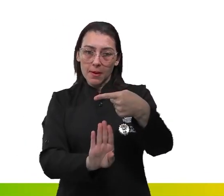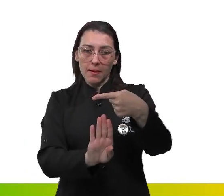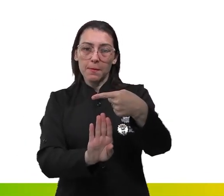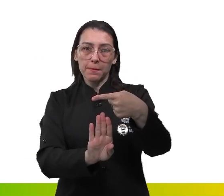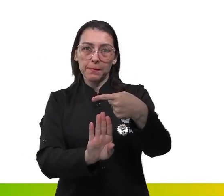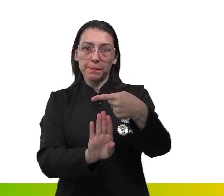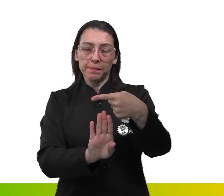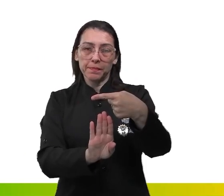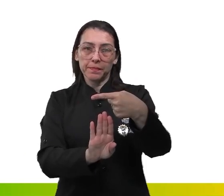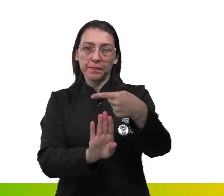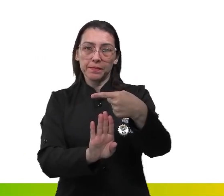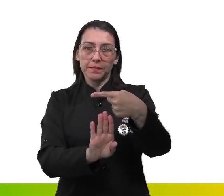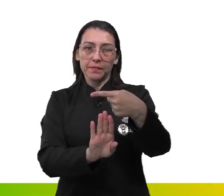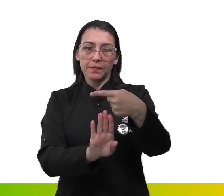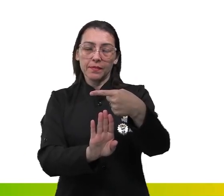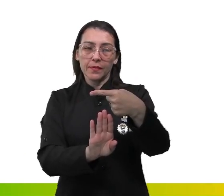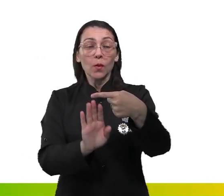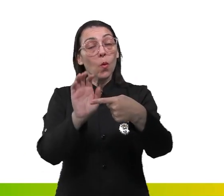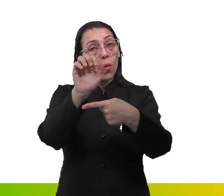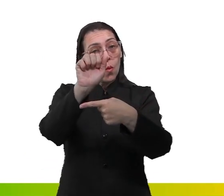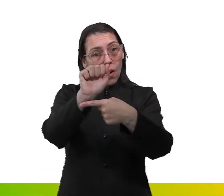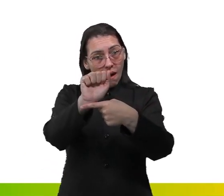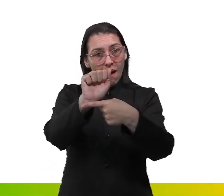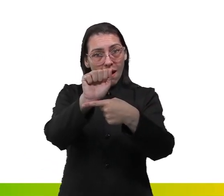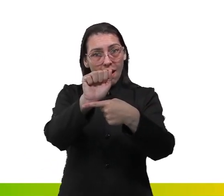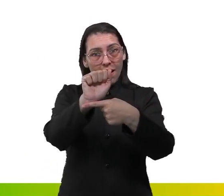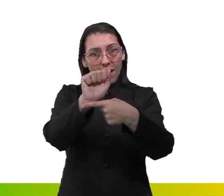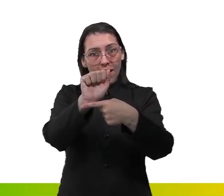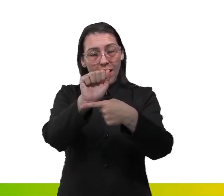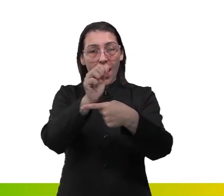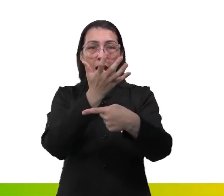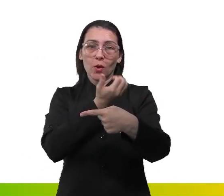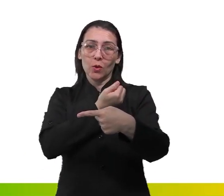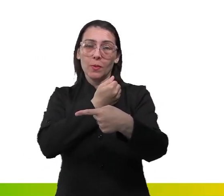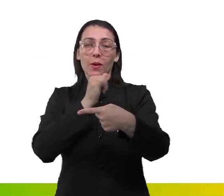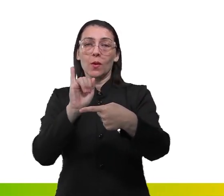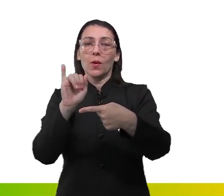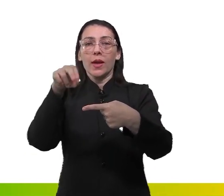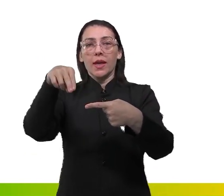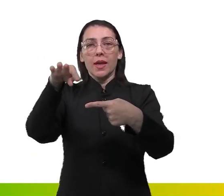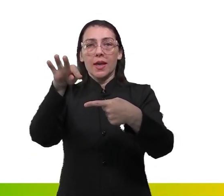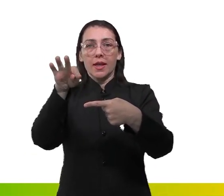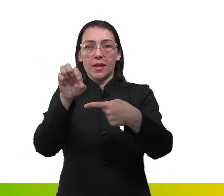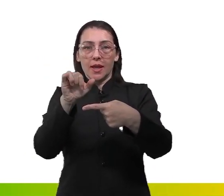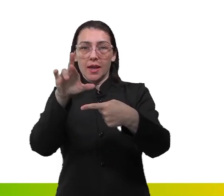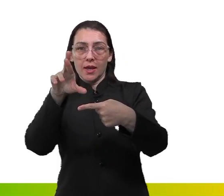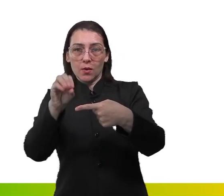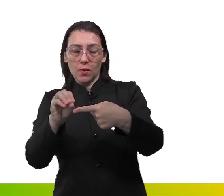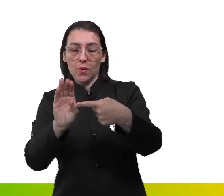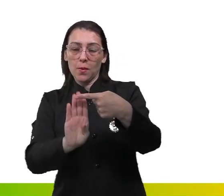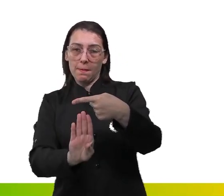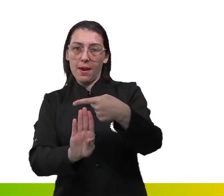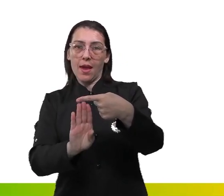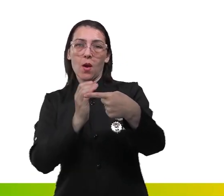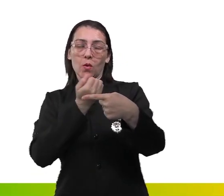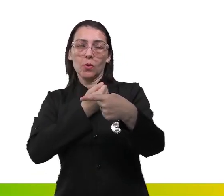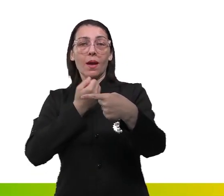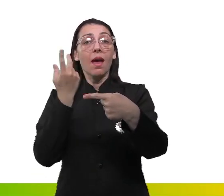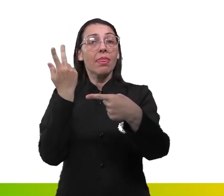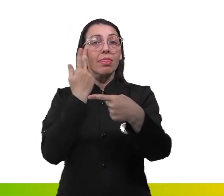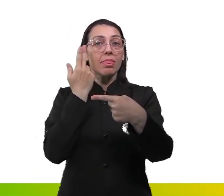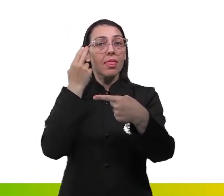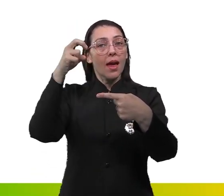que o A é um número inteiro e o B é um número